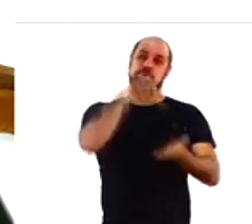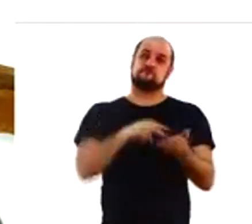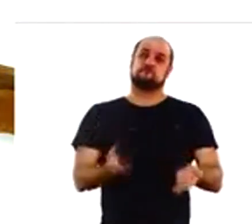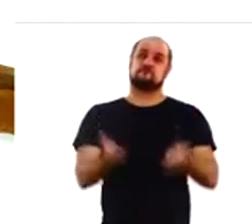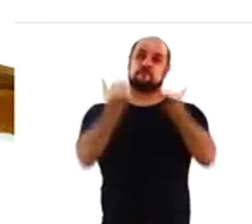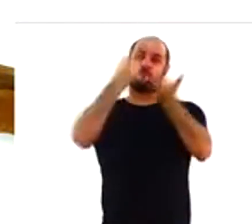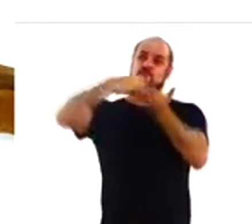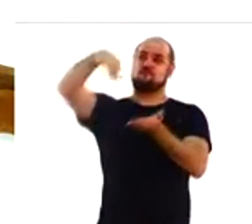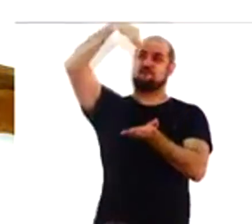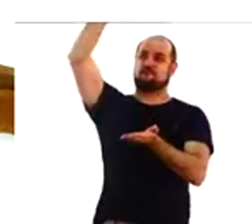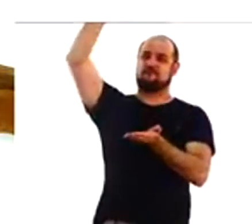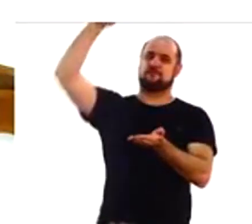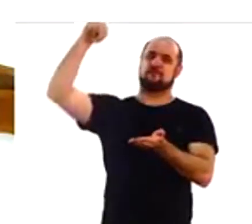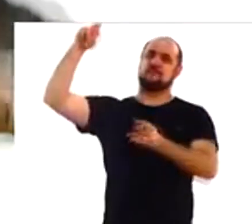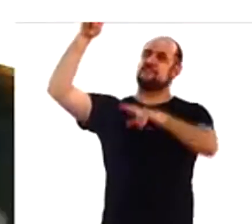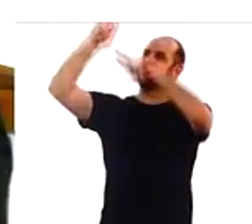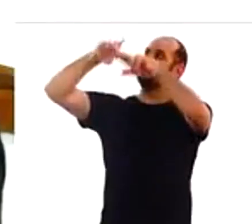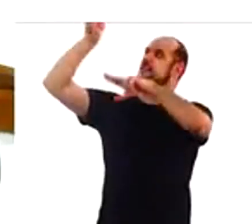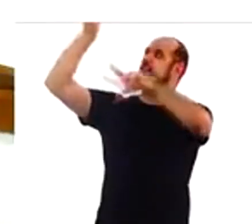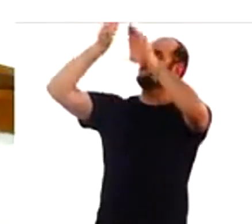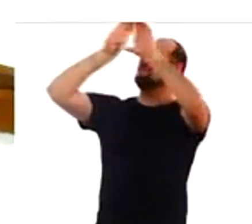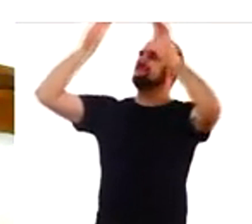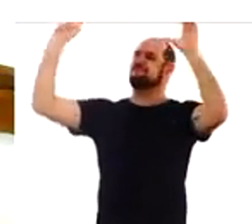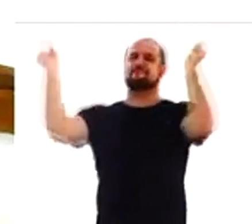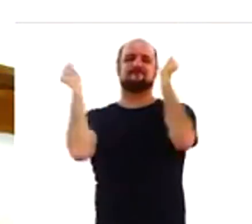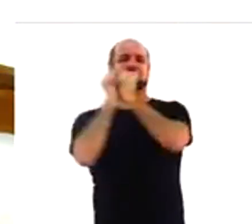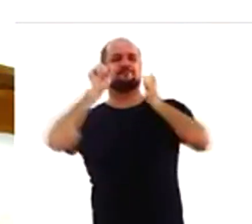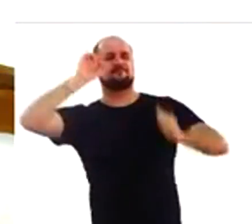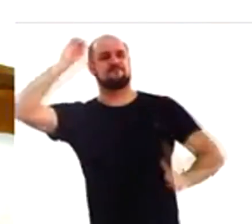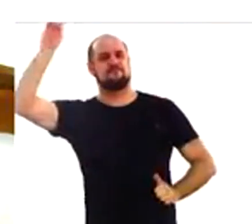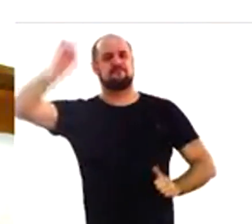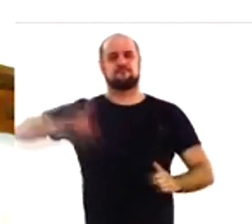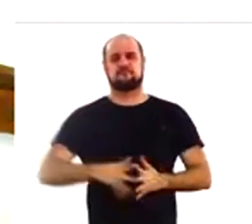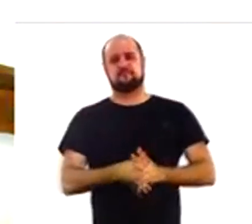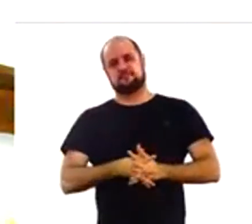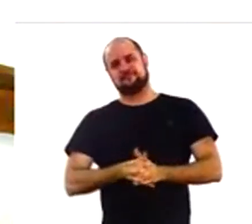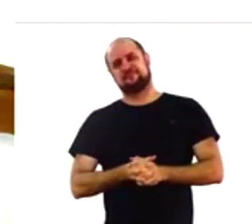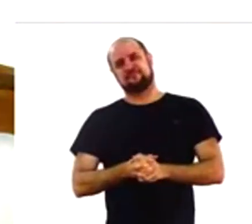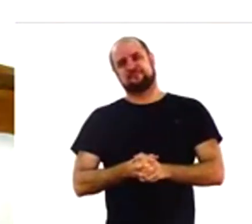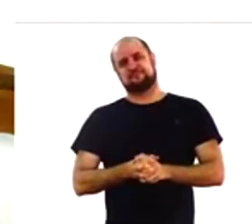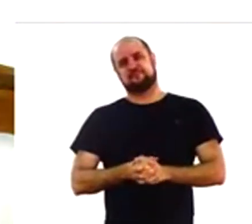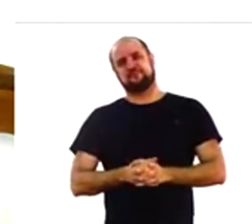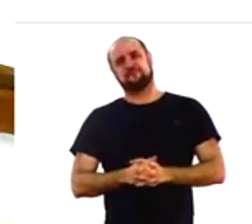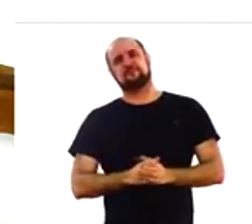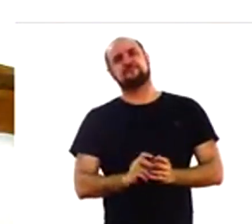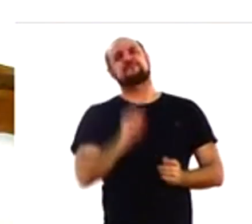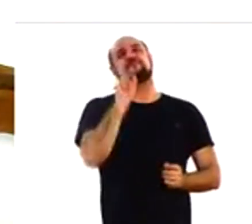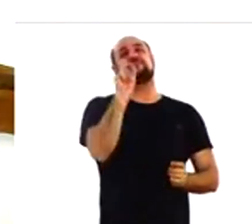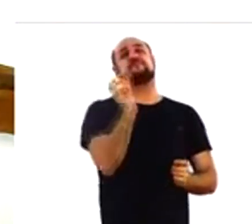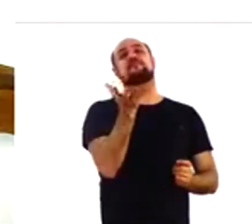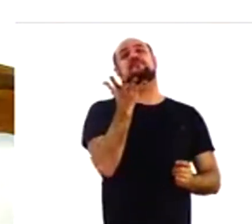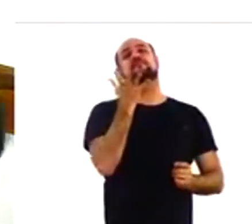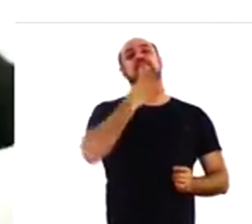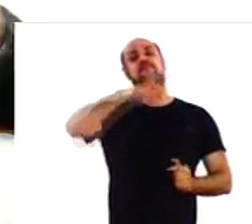ressurreição, ascensão, assentar-se à direita do Pai Todo-Poderoso. Sabe o que aconteceu? O Espírito